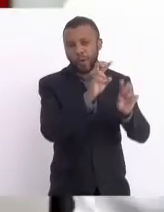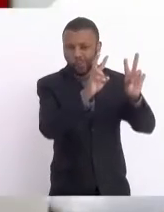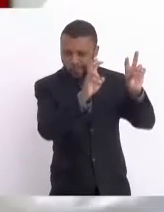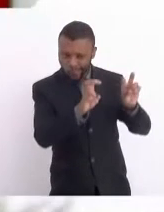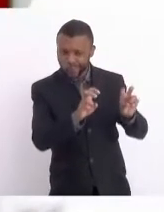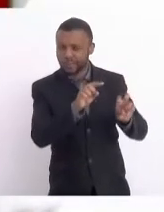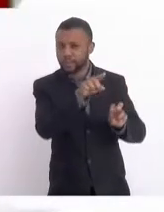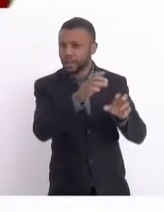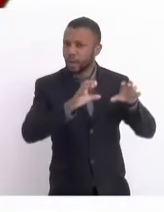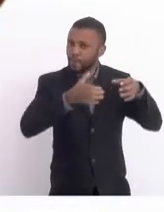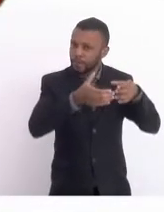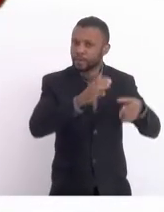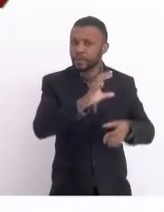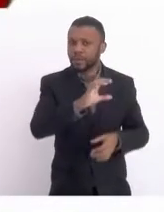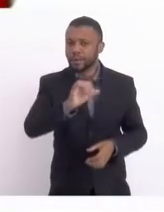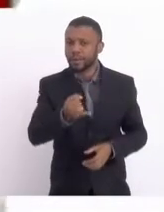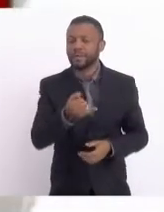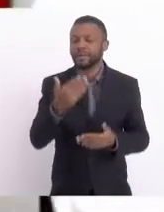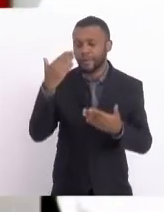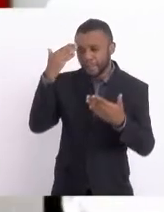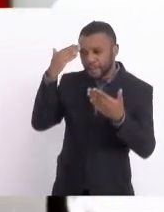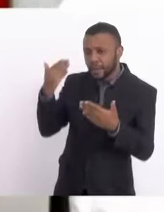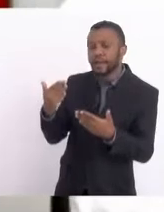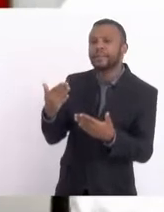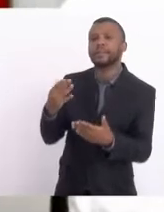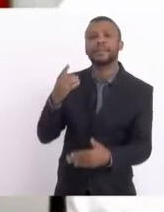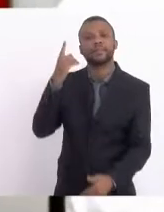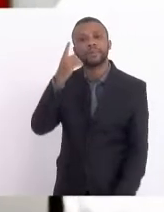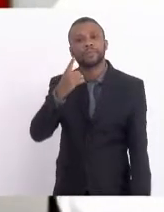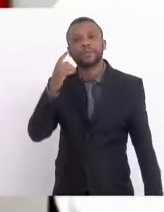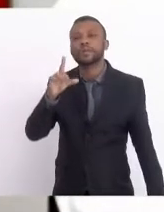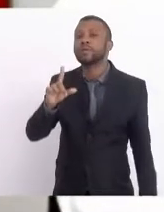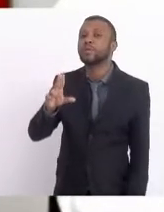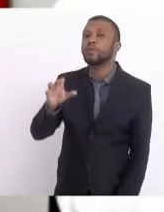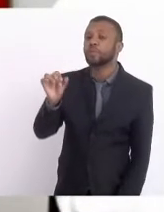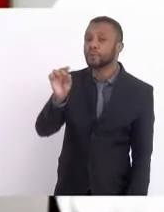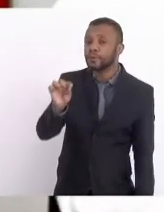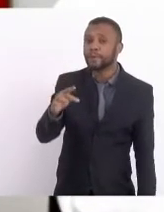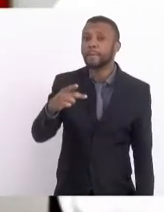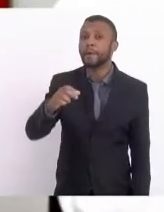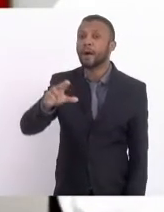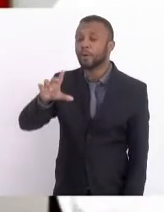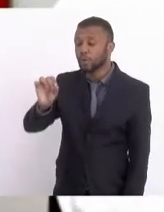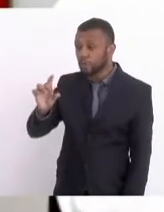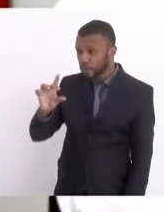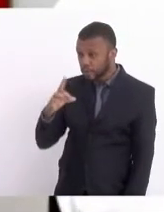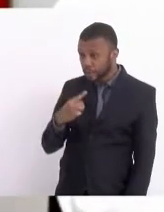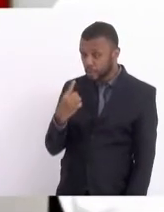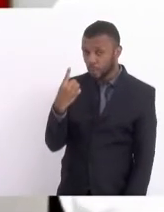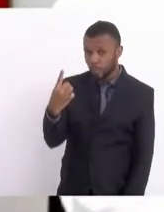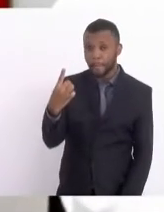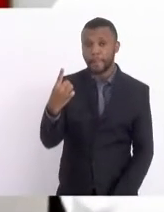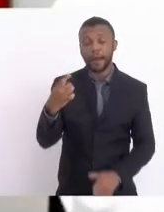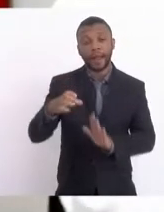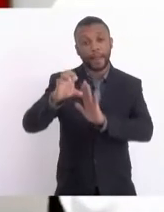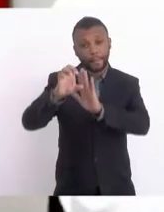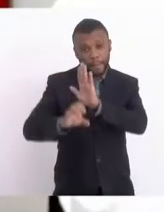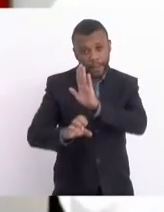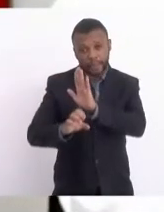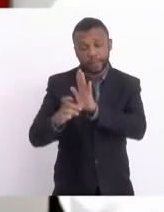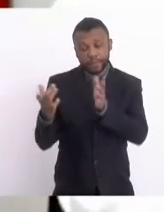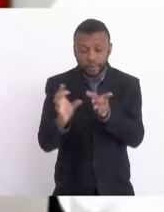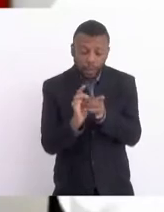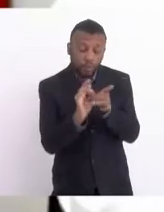Obrigada, deputado Luiz Paulo. Havia apenas a emenda de Vossa Excelência, com sua autorização, a emenda foi